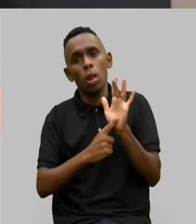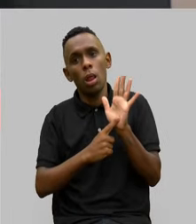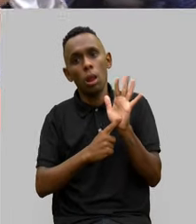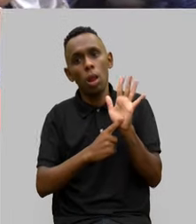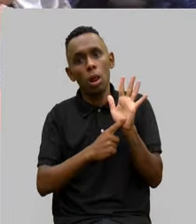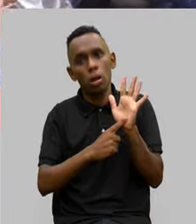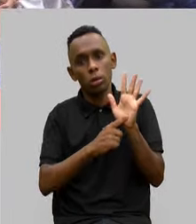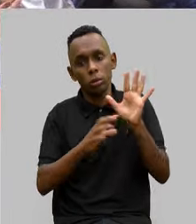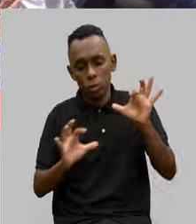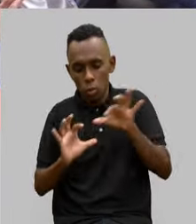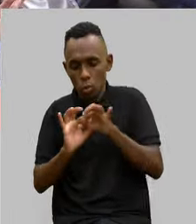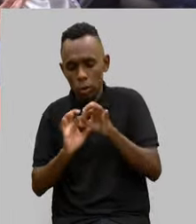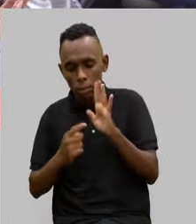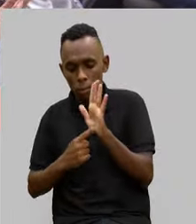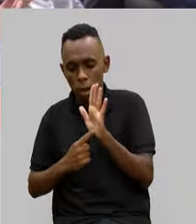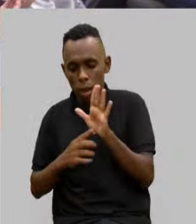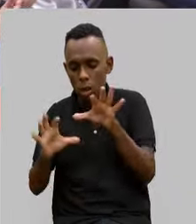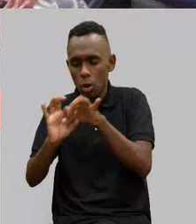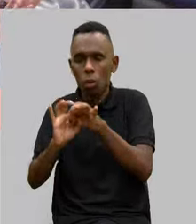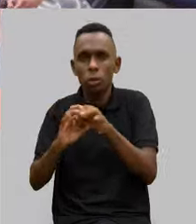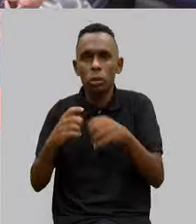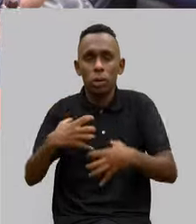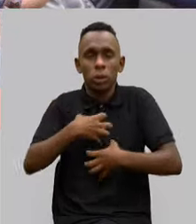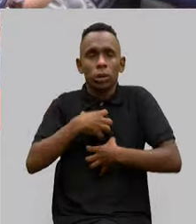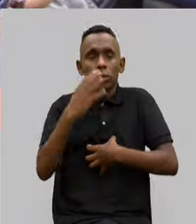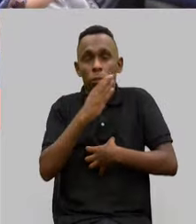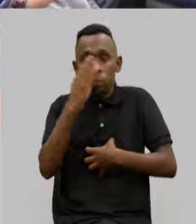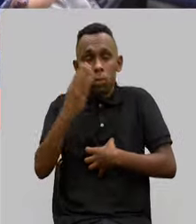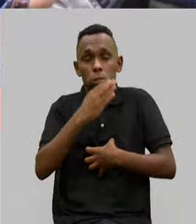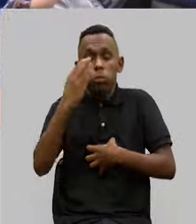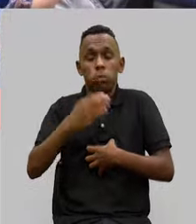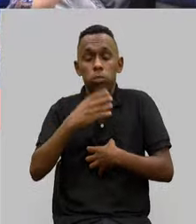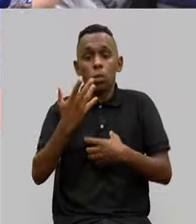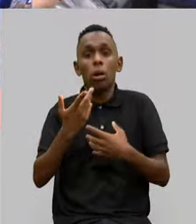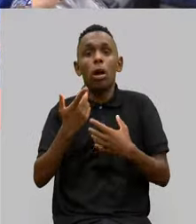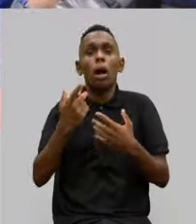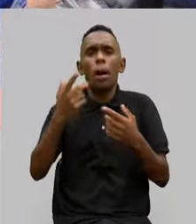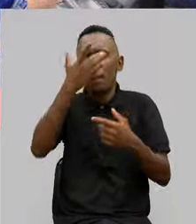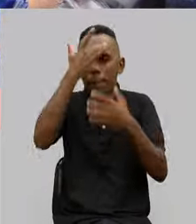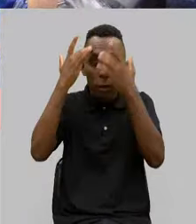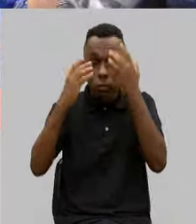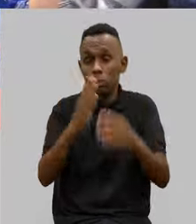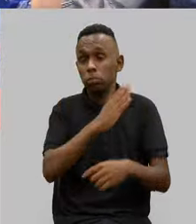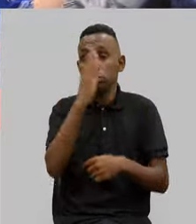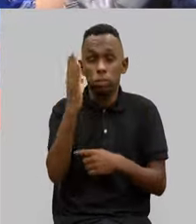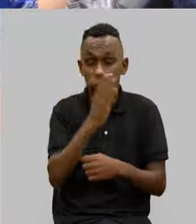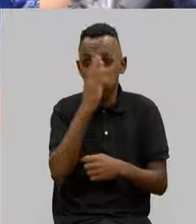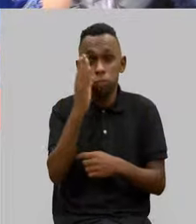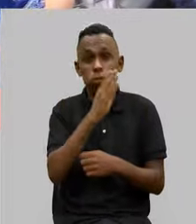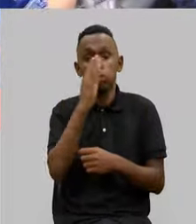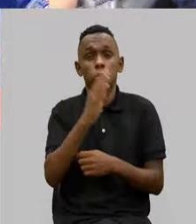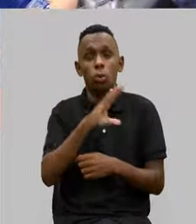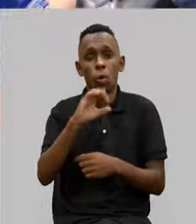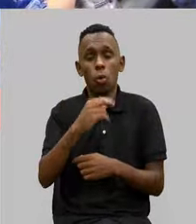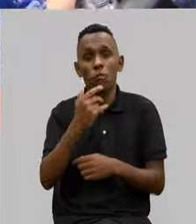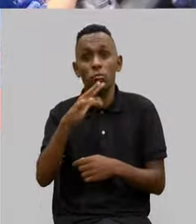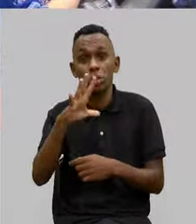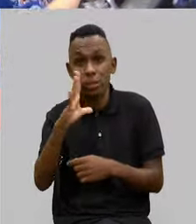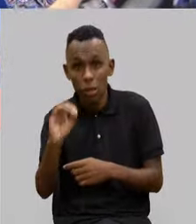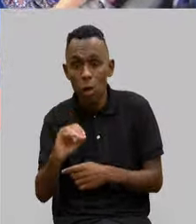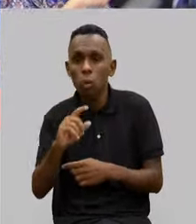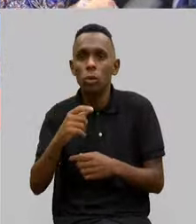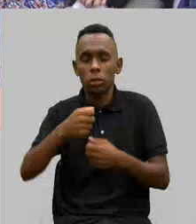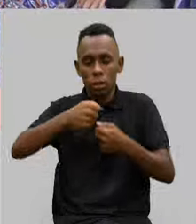que seja isso aconteça durante uma crise convulsiva né então a pessoa tá tendo uma crise convul esse primeiro neurônio tá liberando um tanto de